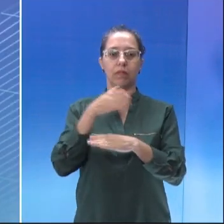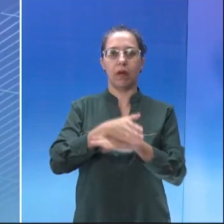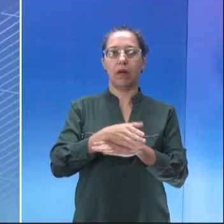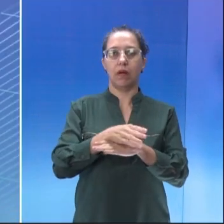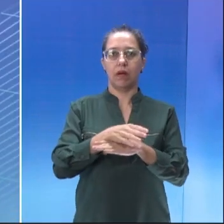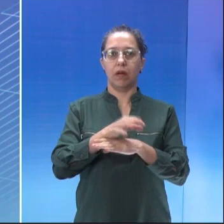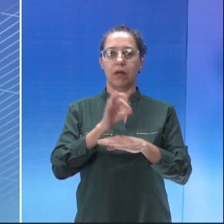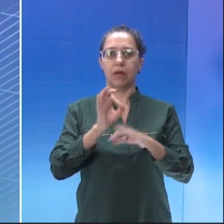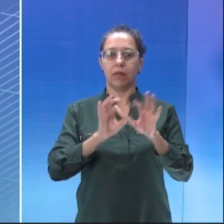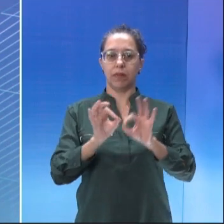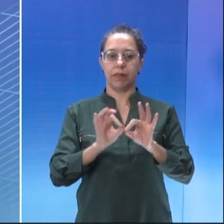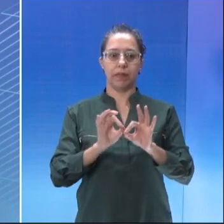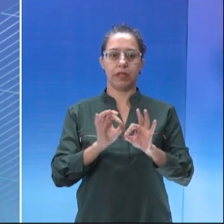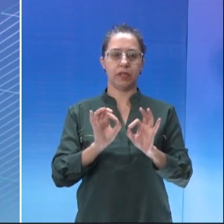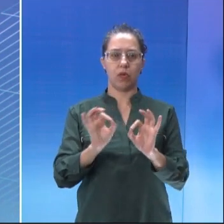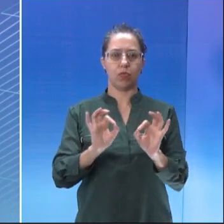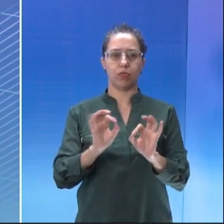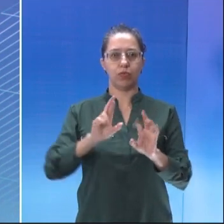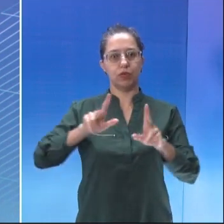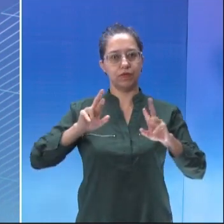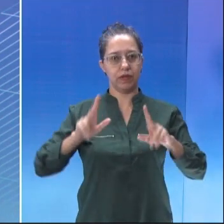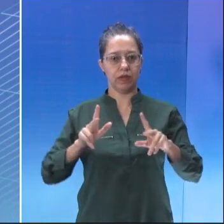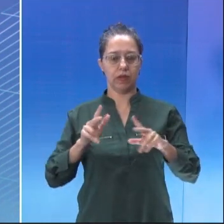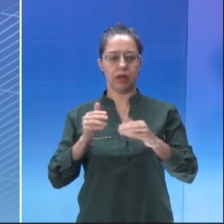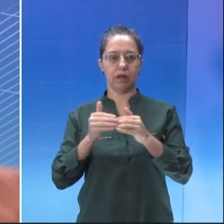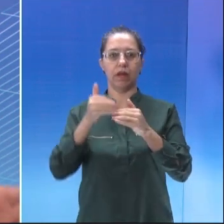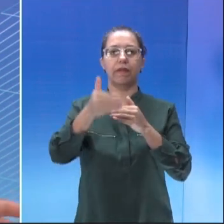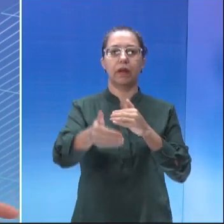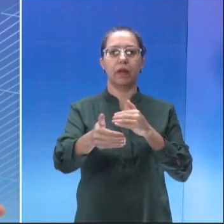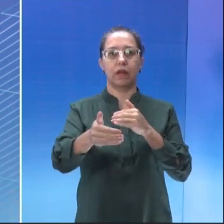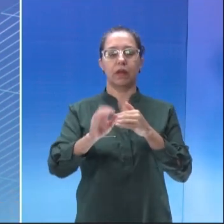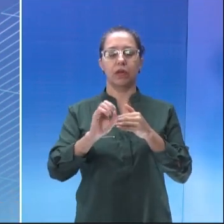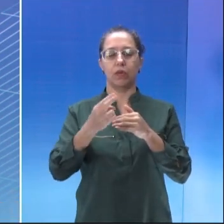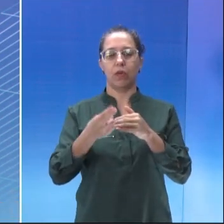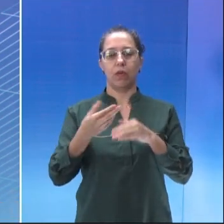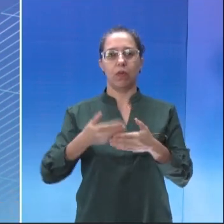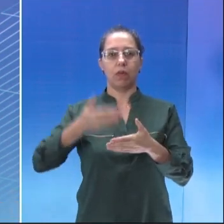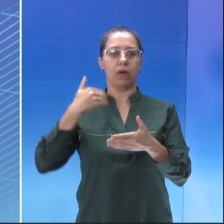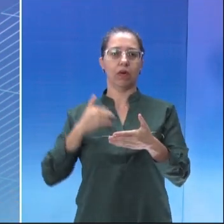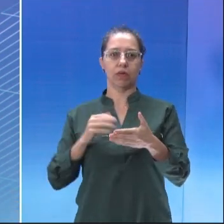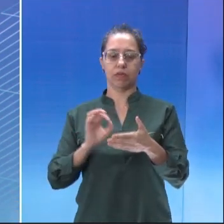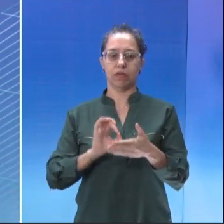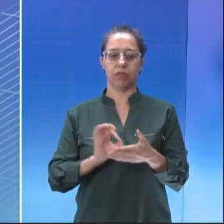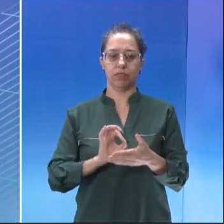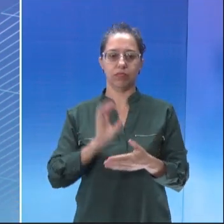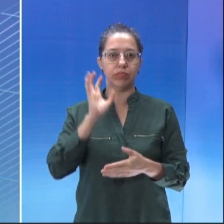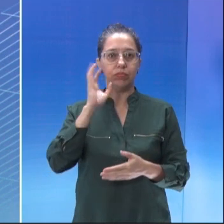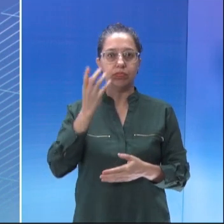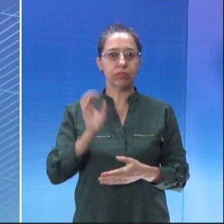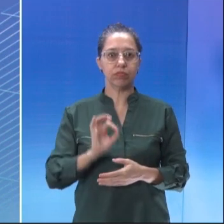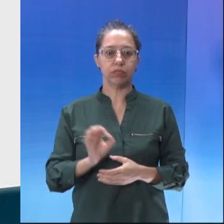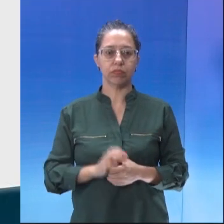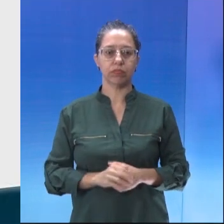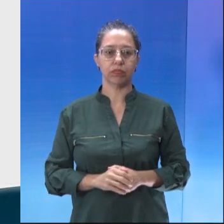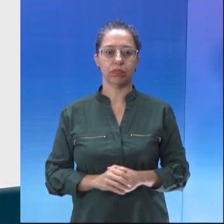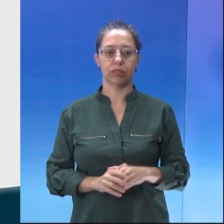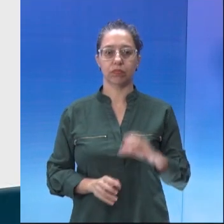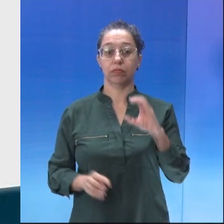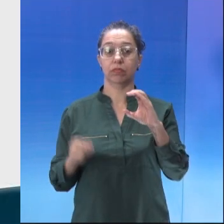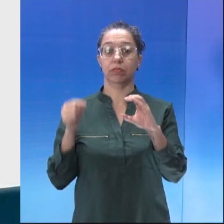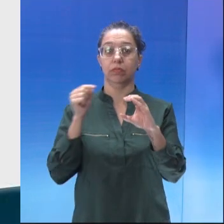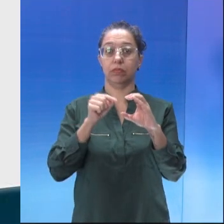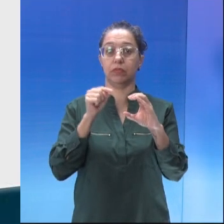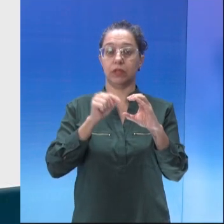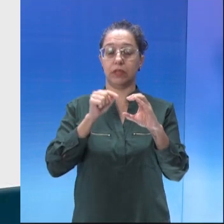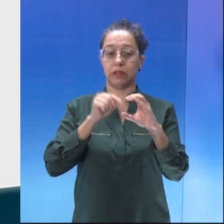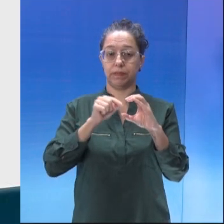está passando na frente ou está fazendo voltas aí para poder fazer essa leitura. Então isso não acontece.